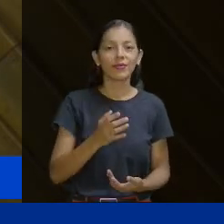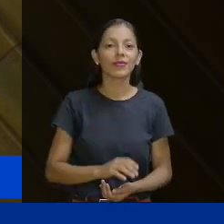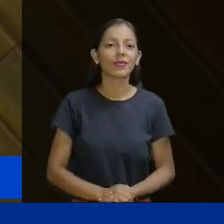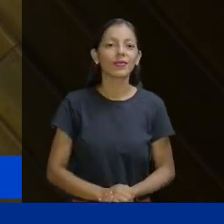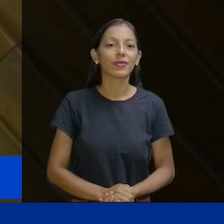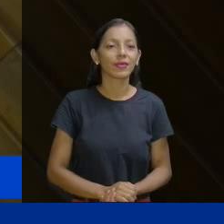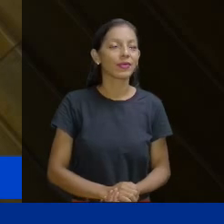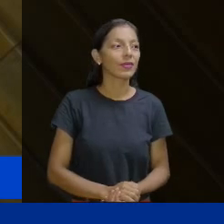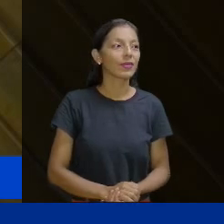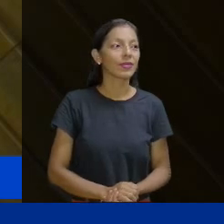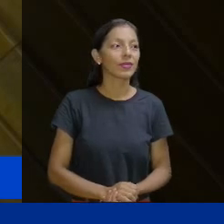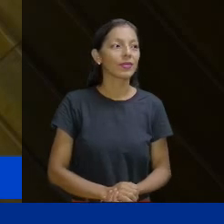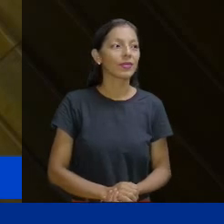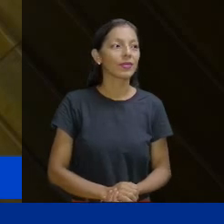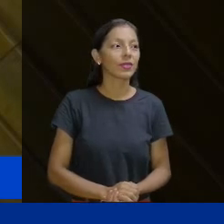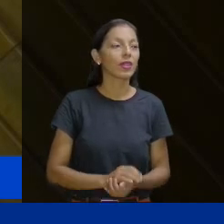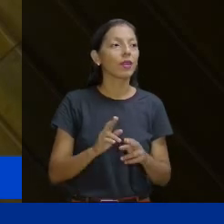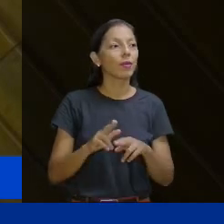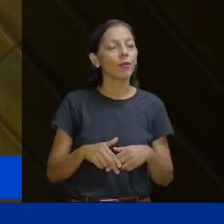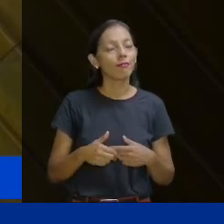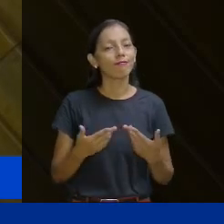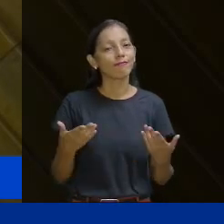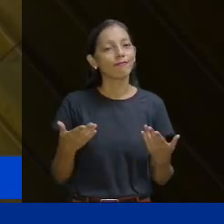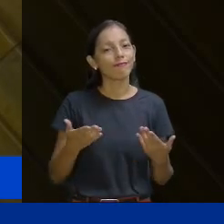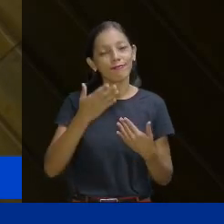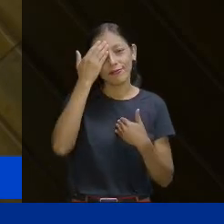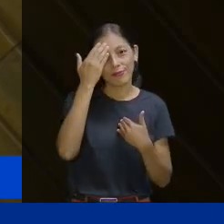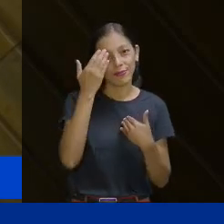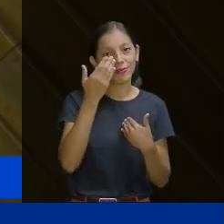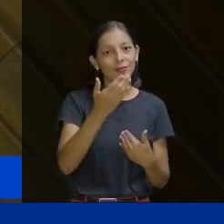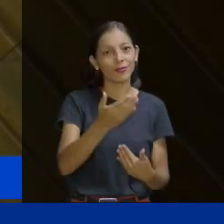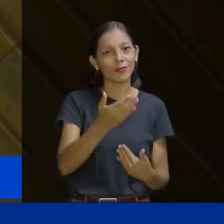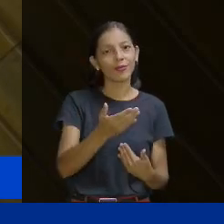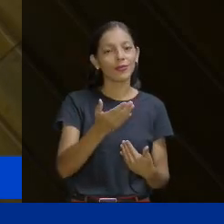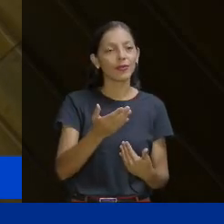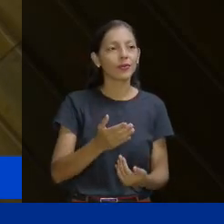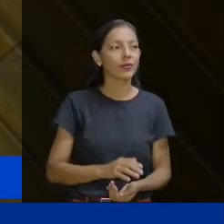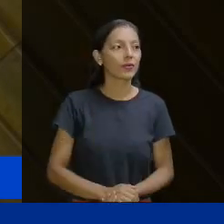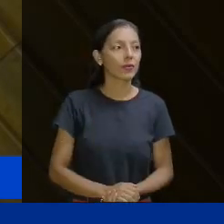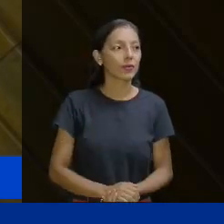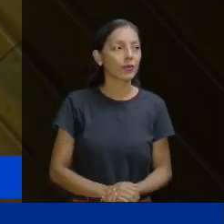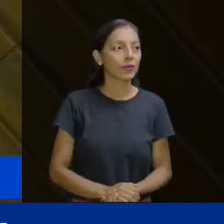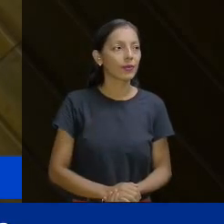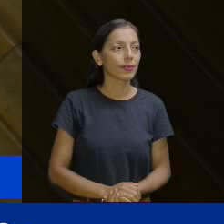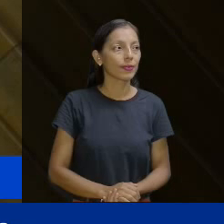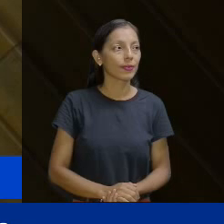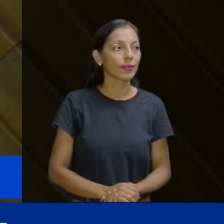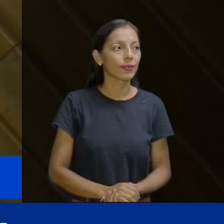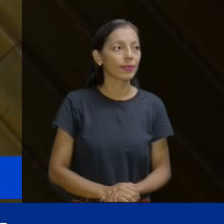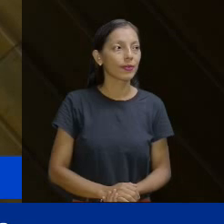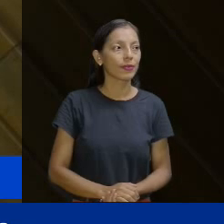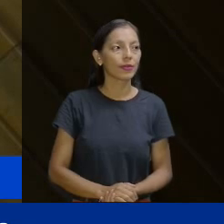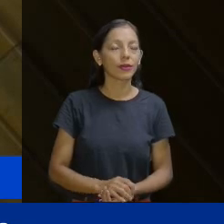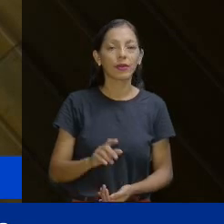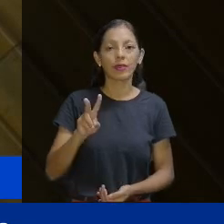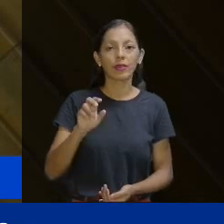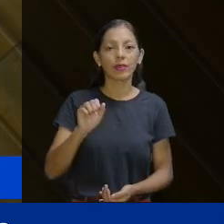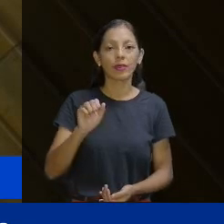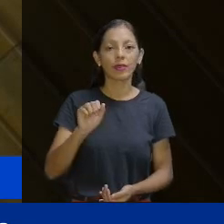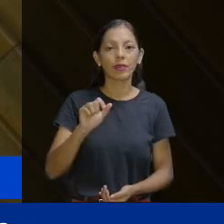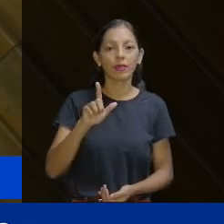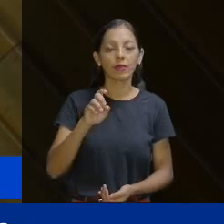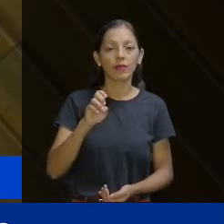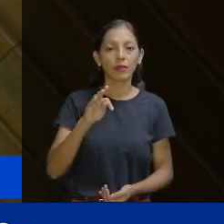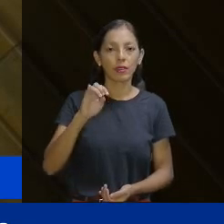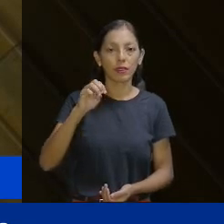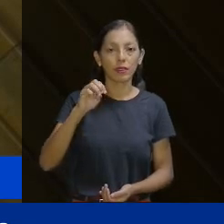de registrar o meu agradecimento ao Valentim, inclusive, que